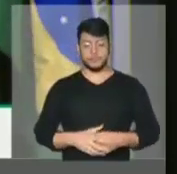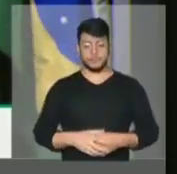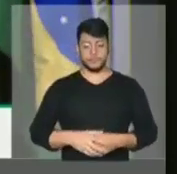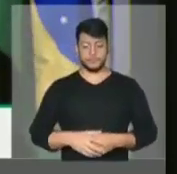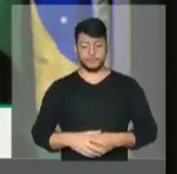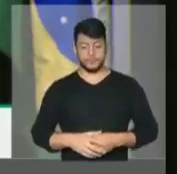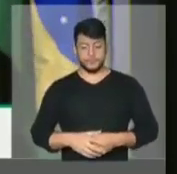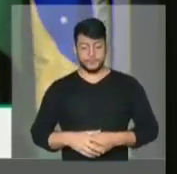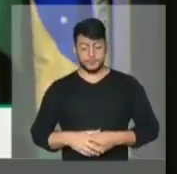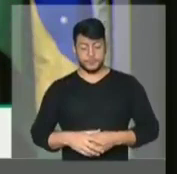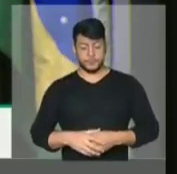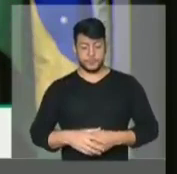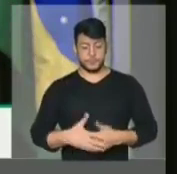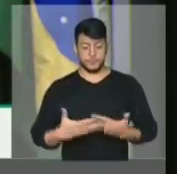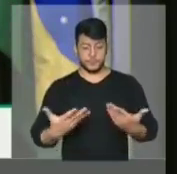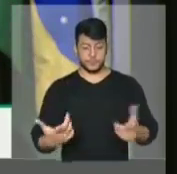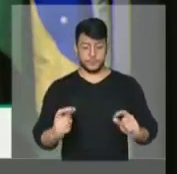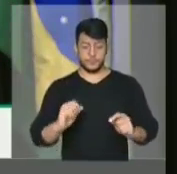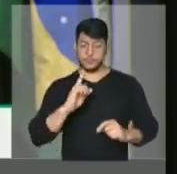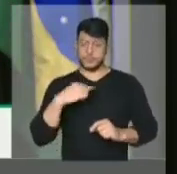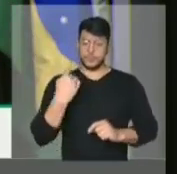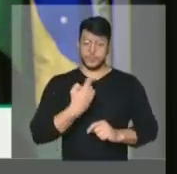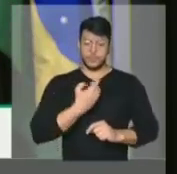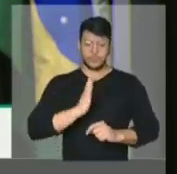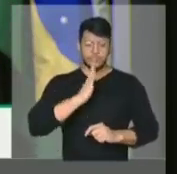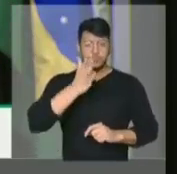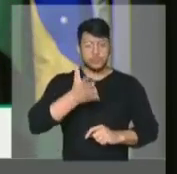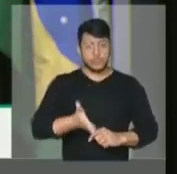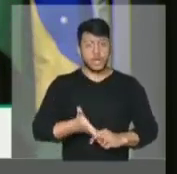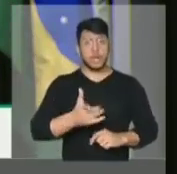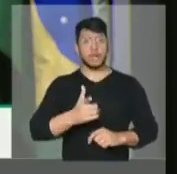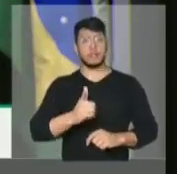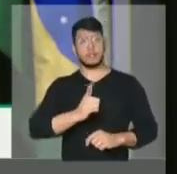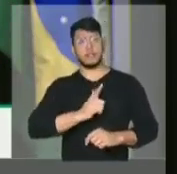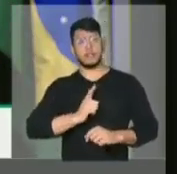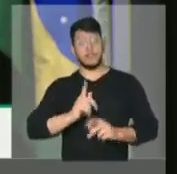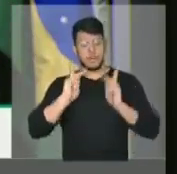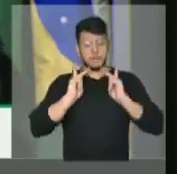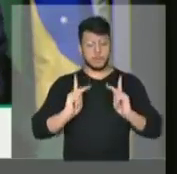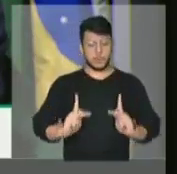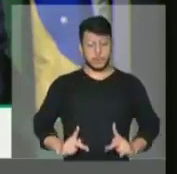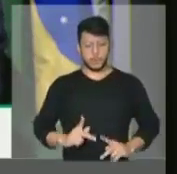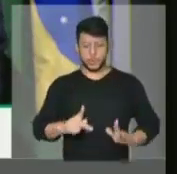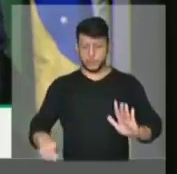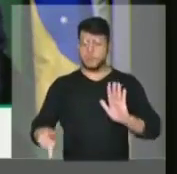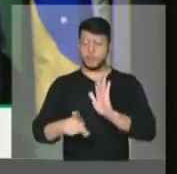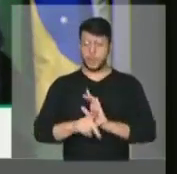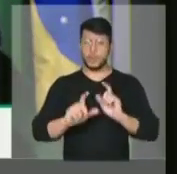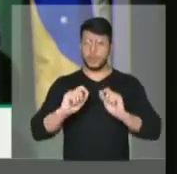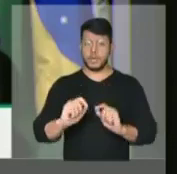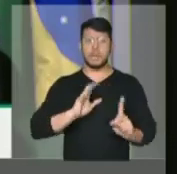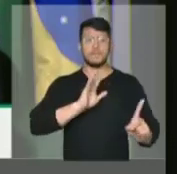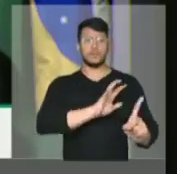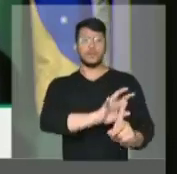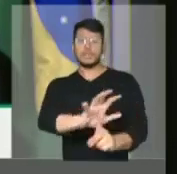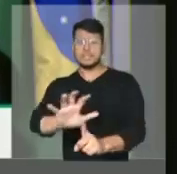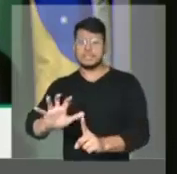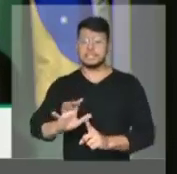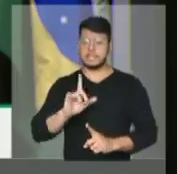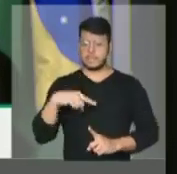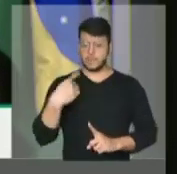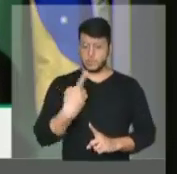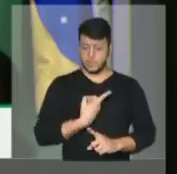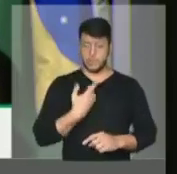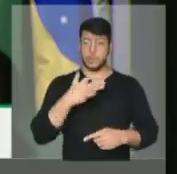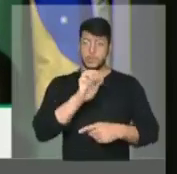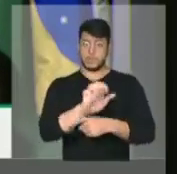das posturas que adotamos aqui seguirão tendo grande repercussão nos estados e na